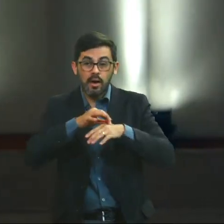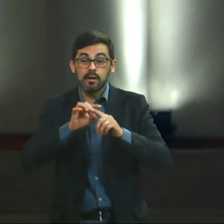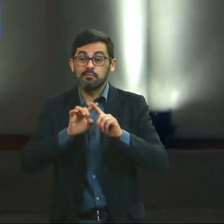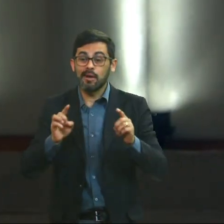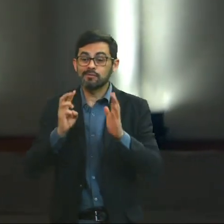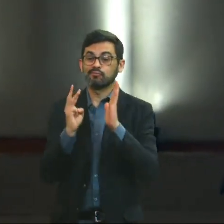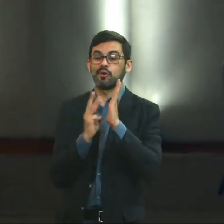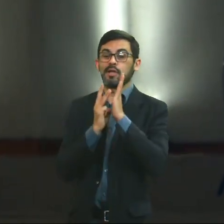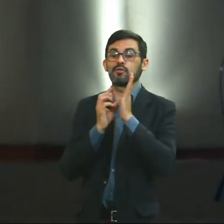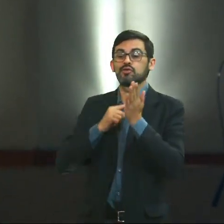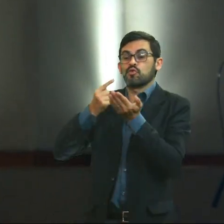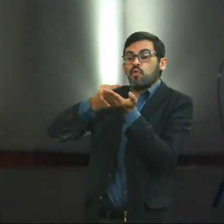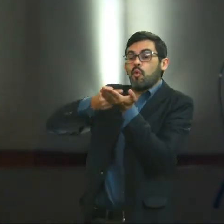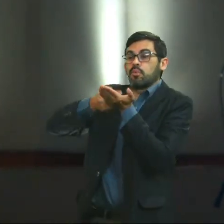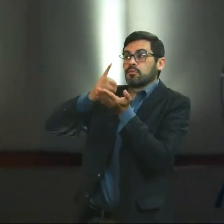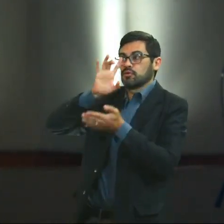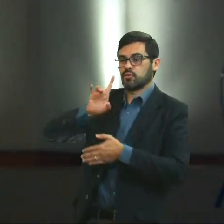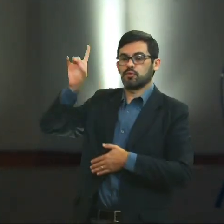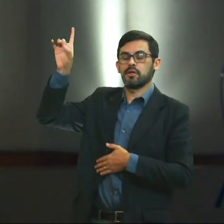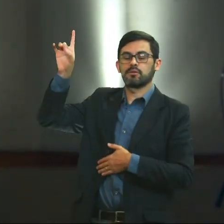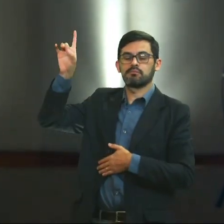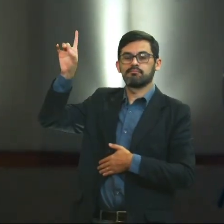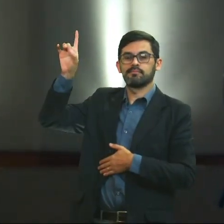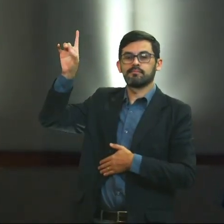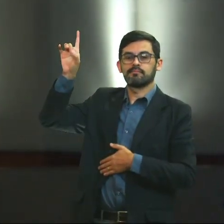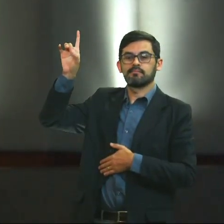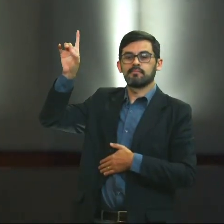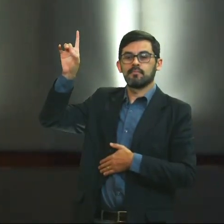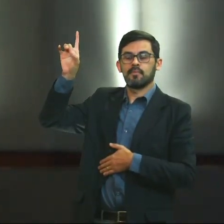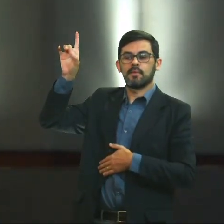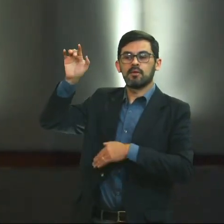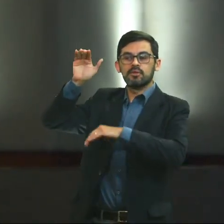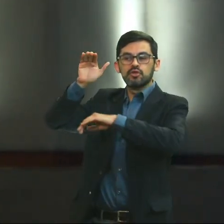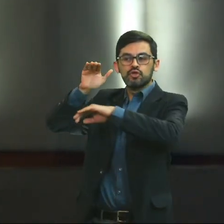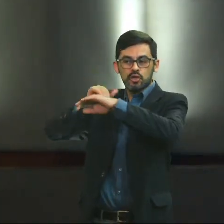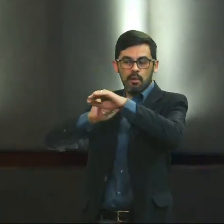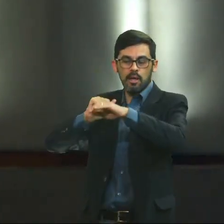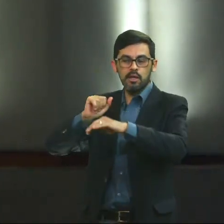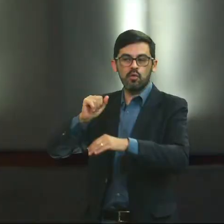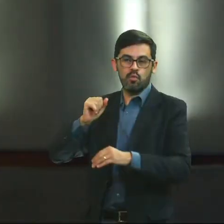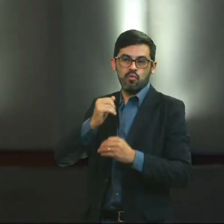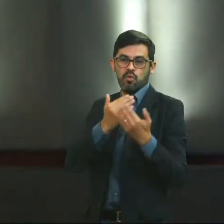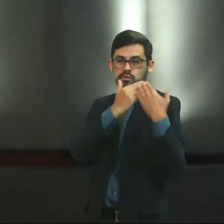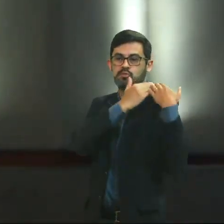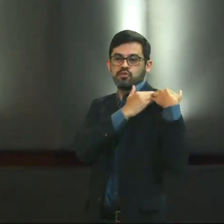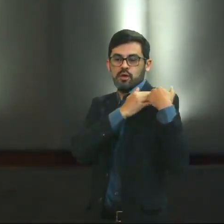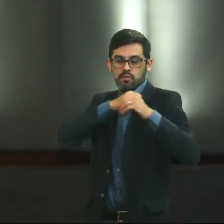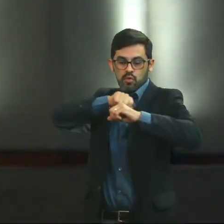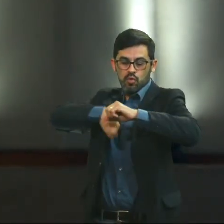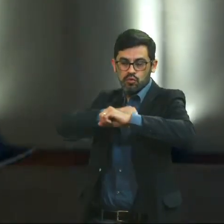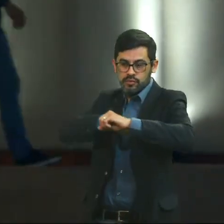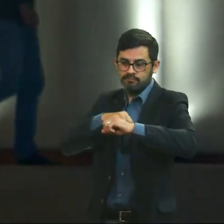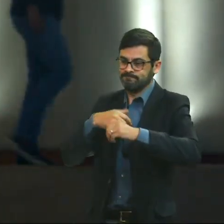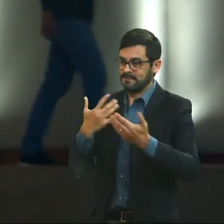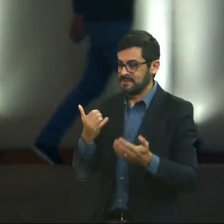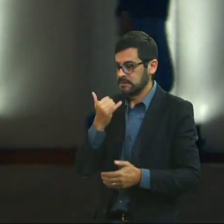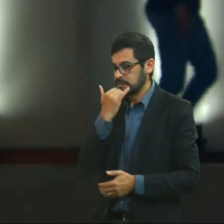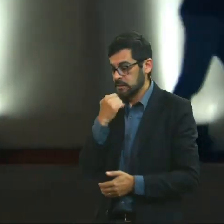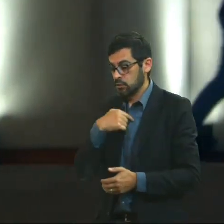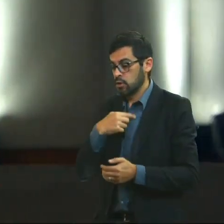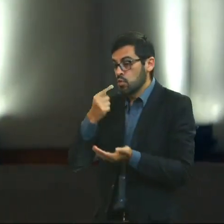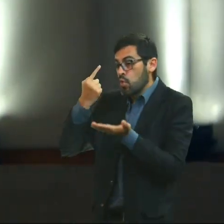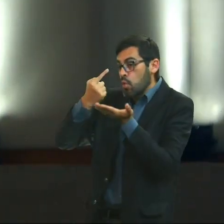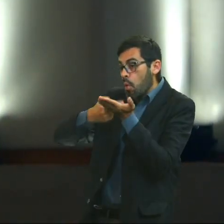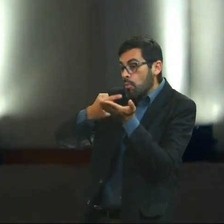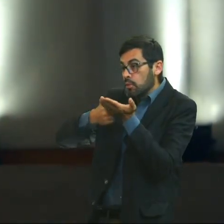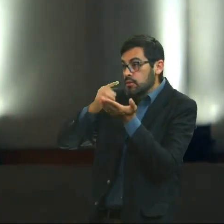voto com Deus. E aí ele chama as penás, chama o cozinheiro, fala: eu tenho um voto. Mas